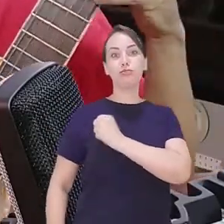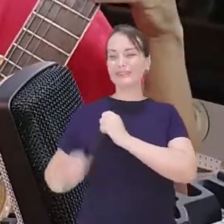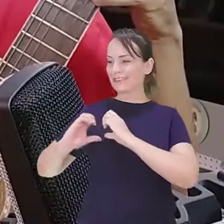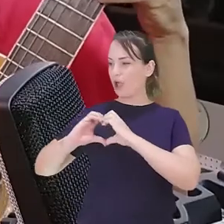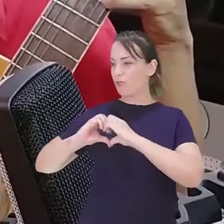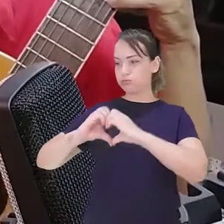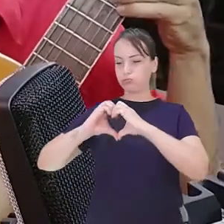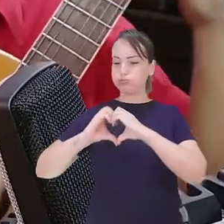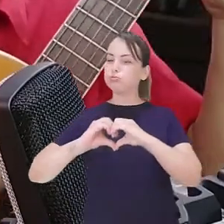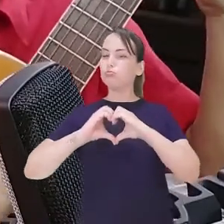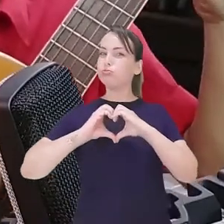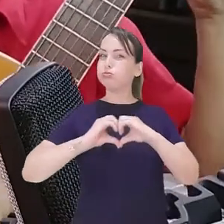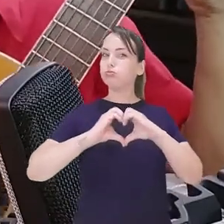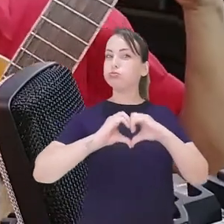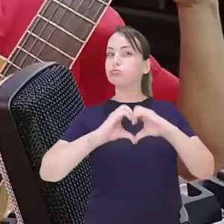o coração que bate assim.